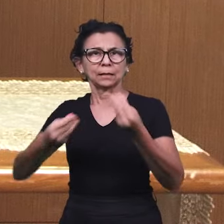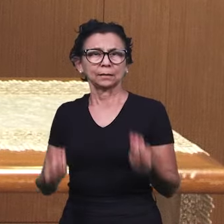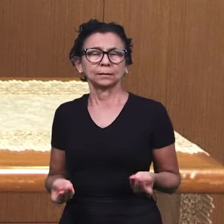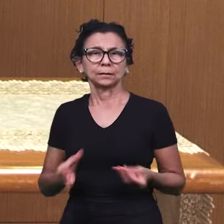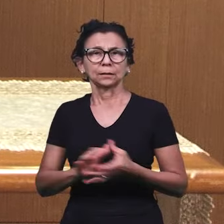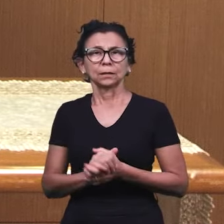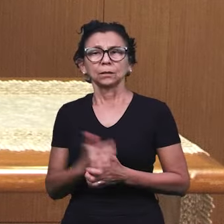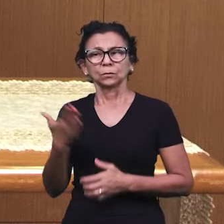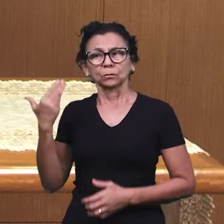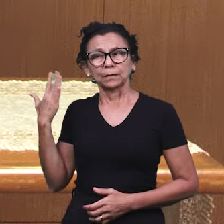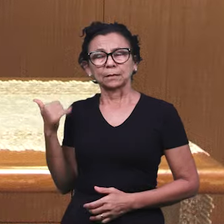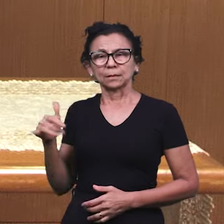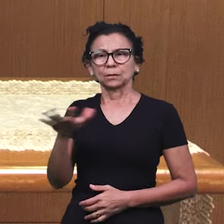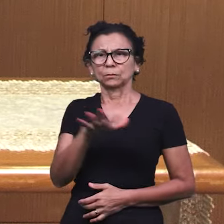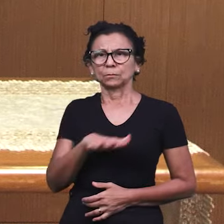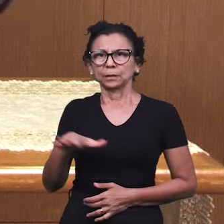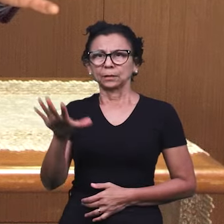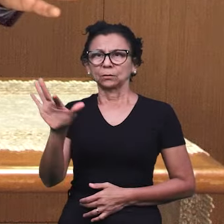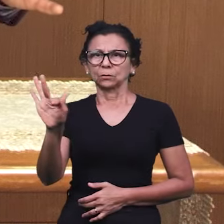em Filadélfia,